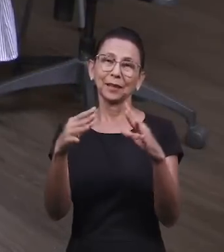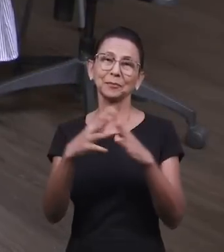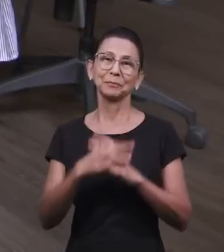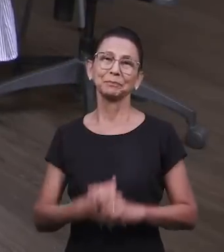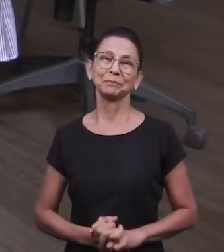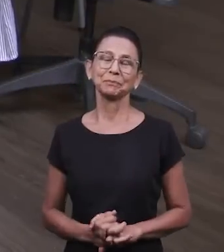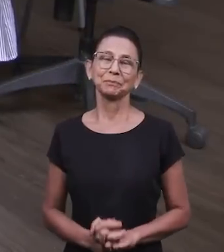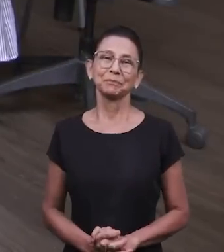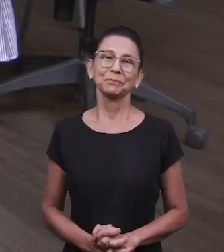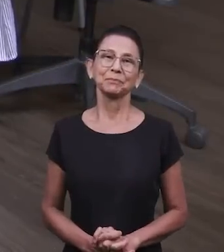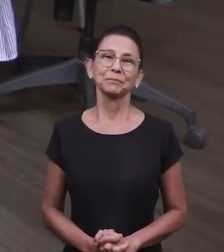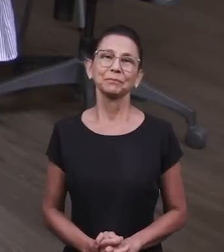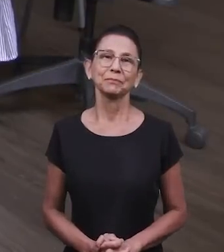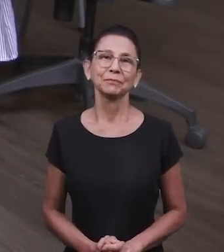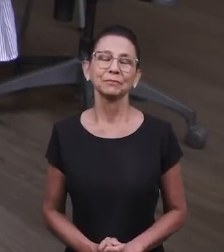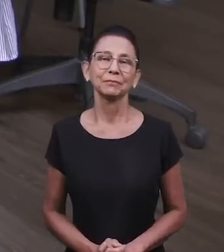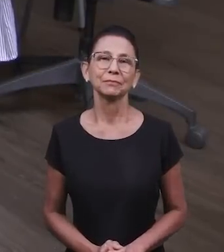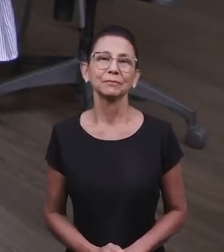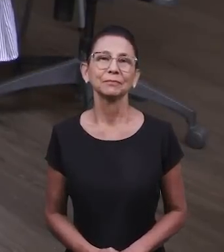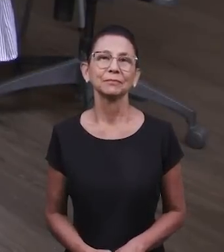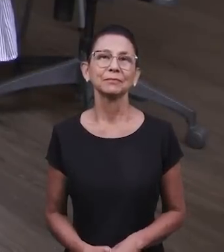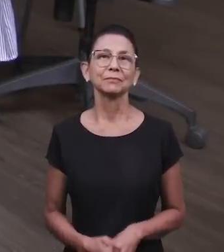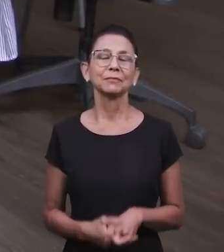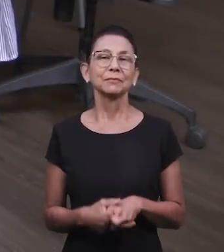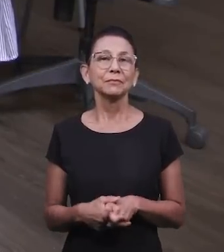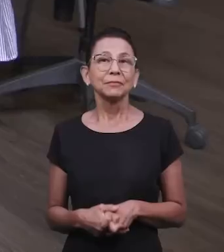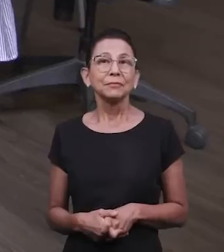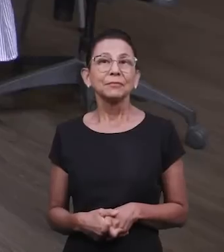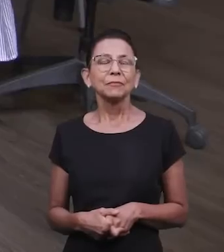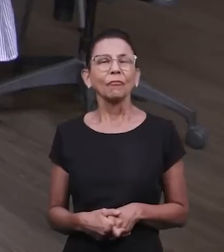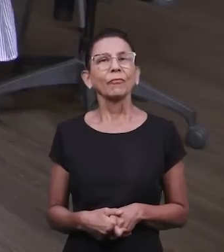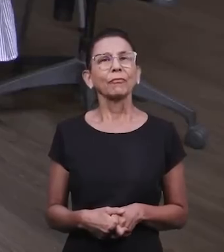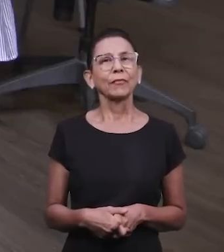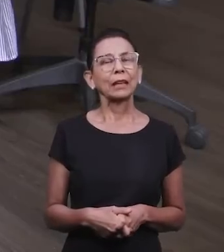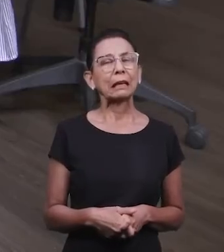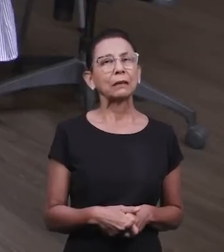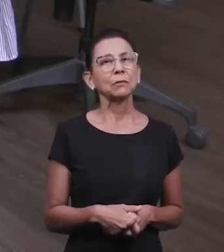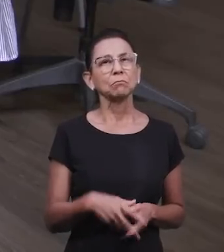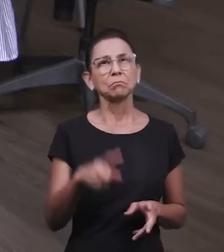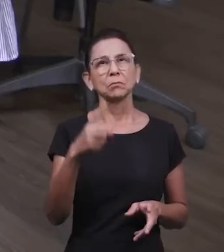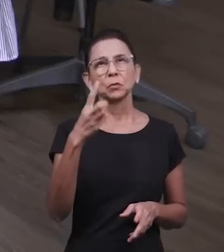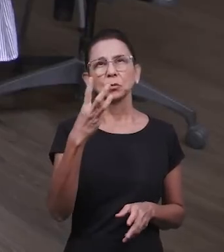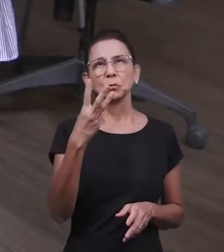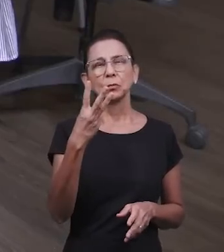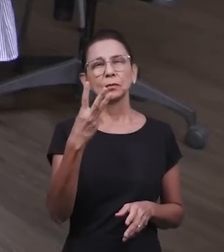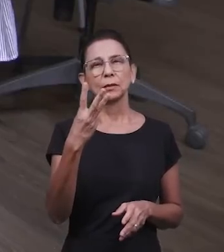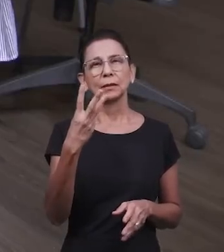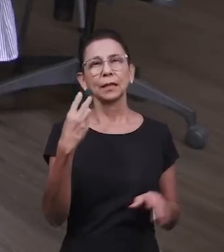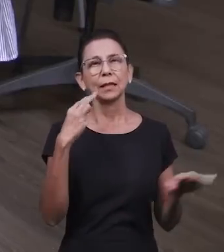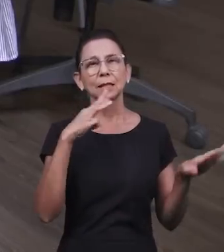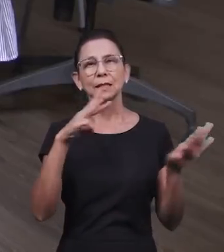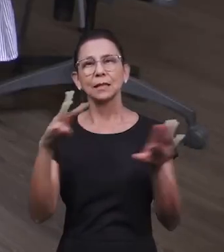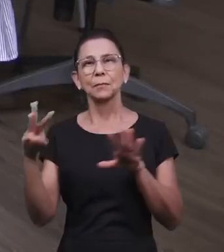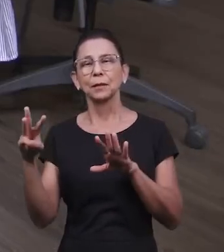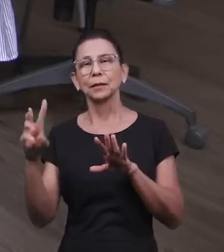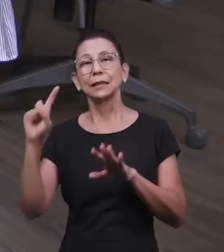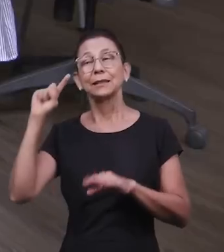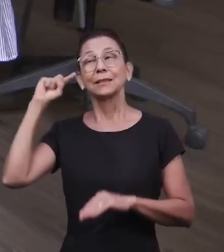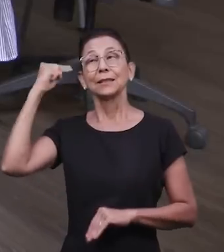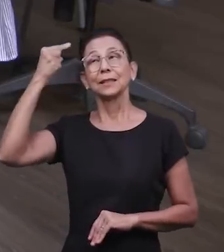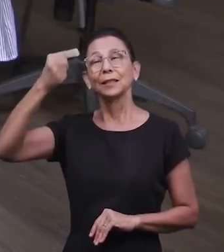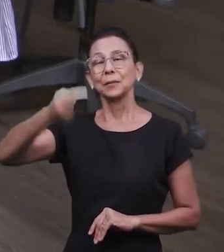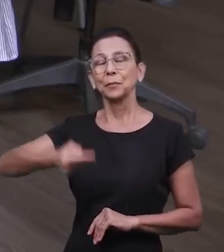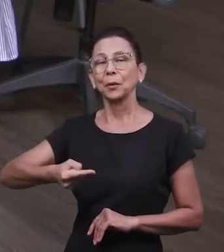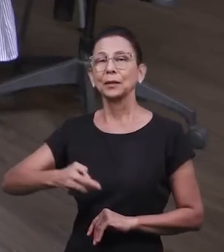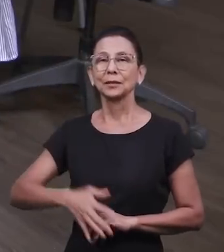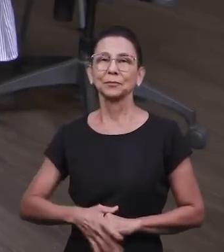essa bênção que tenha acontecido 2 ou 3 semanas depois do dia da gravação do culto foi o dia que o Espírito Santo escolheu para